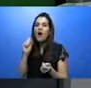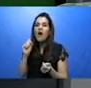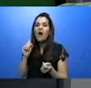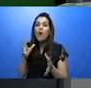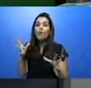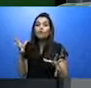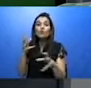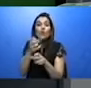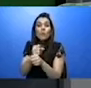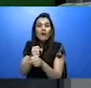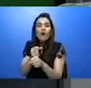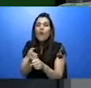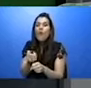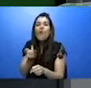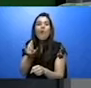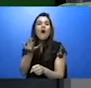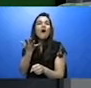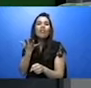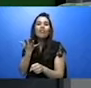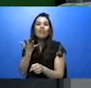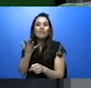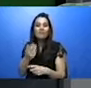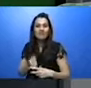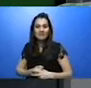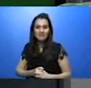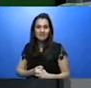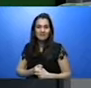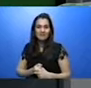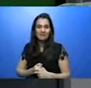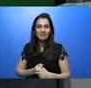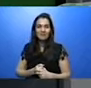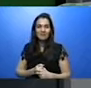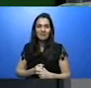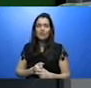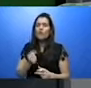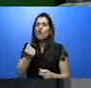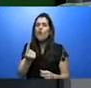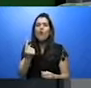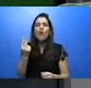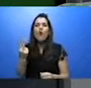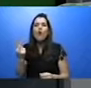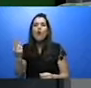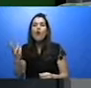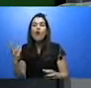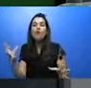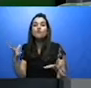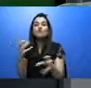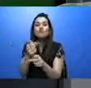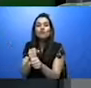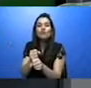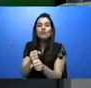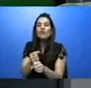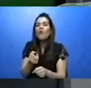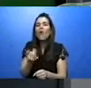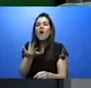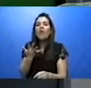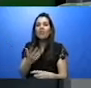peso total dos 3 filhotes, né? Se nós fôssemos contar todos juntos. Então, olha